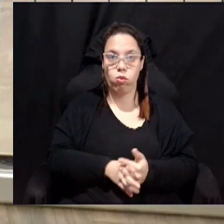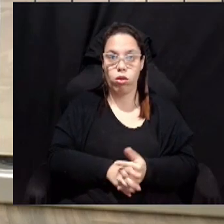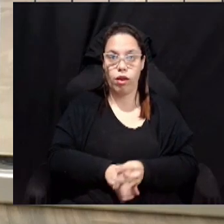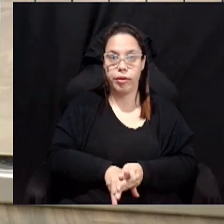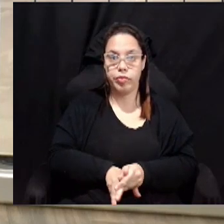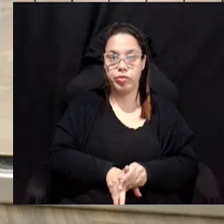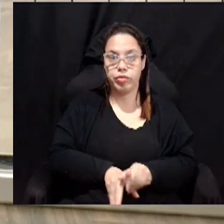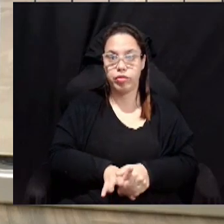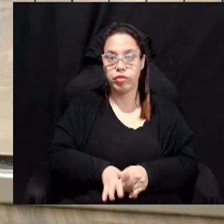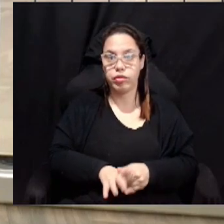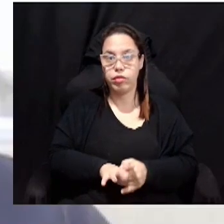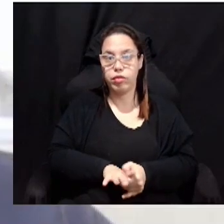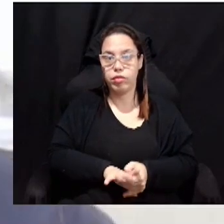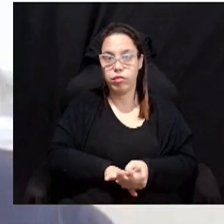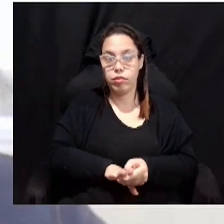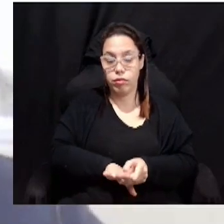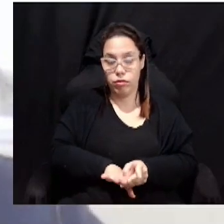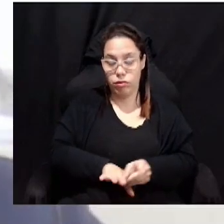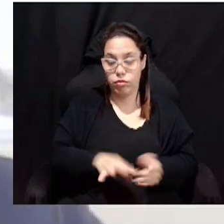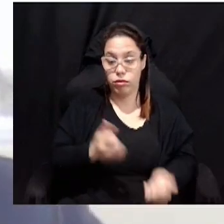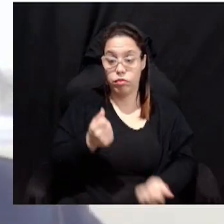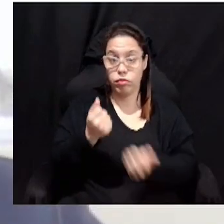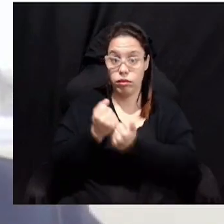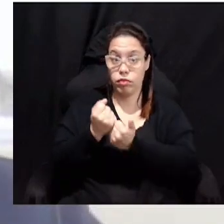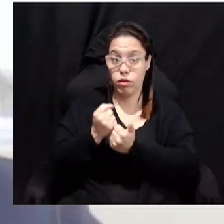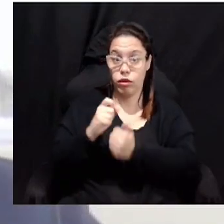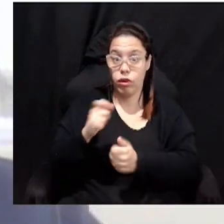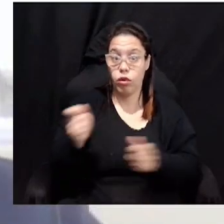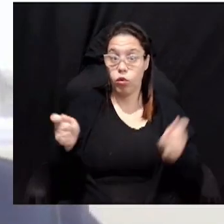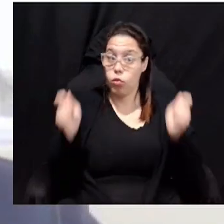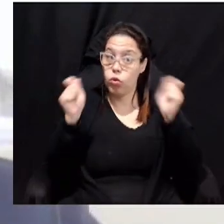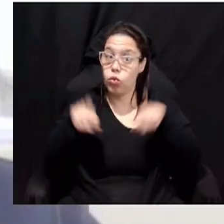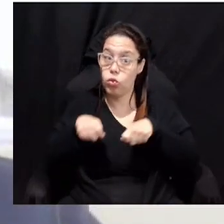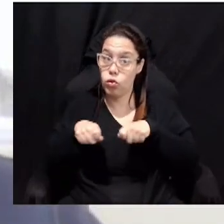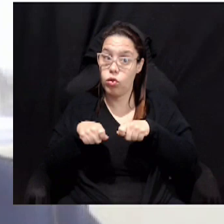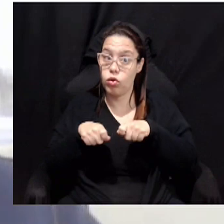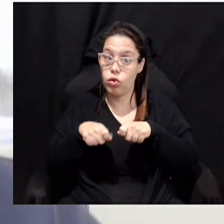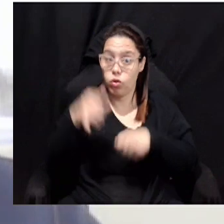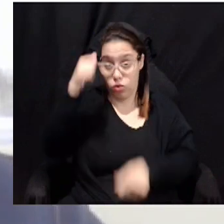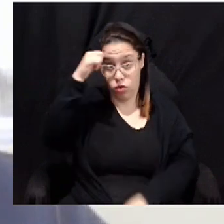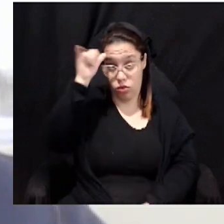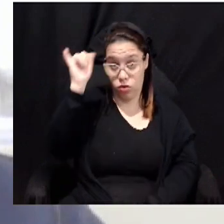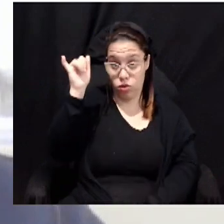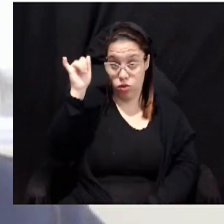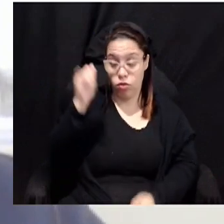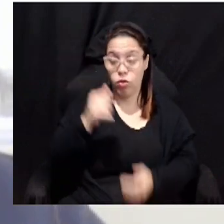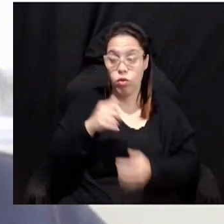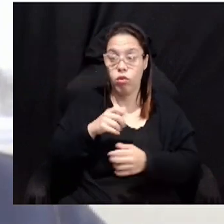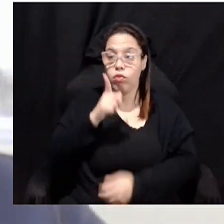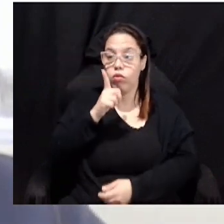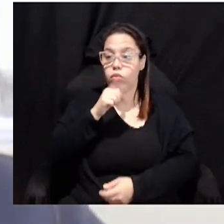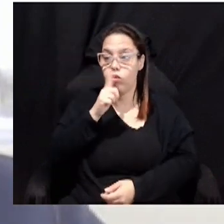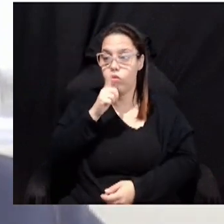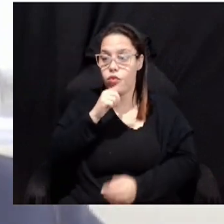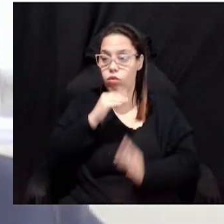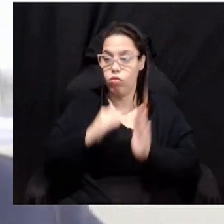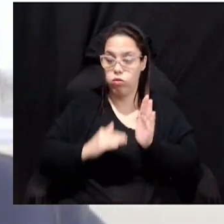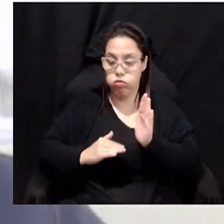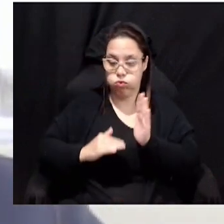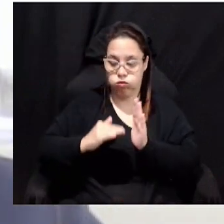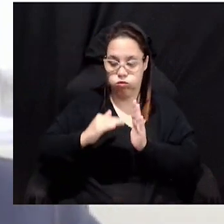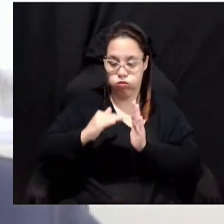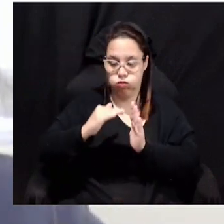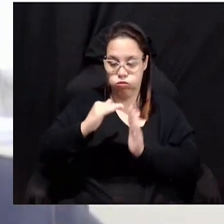Essa parceria, ela além de possibilitar o volume evitado, né, de água, propiciando